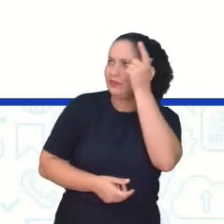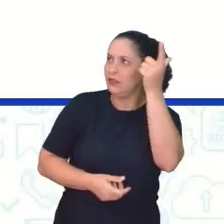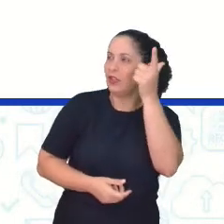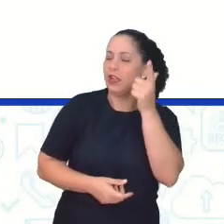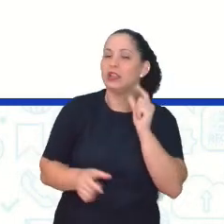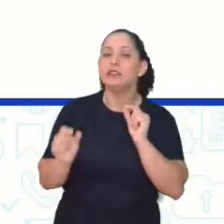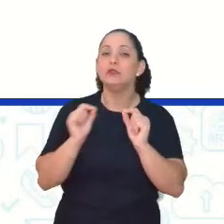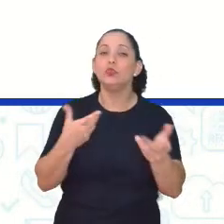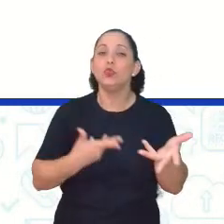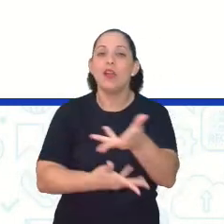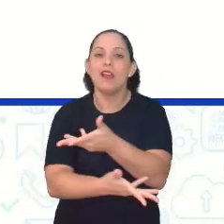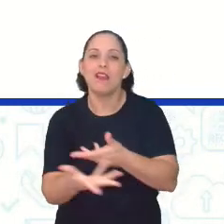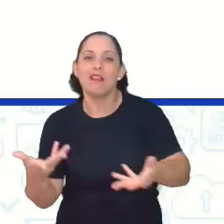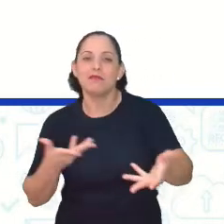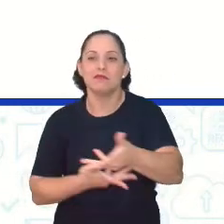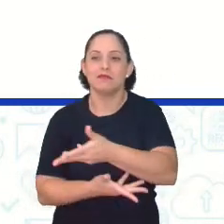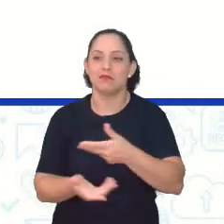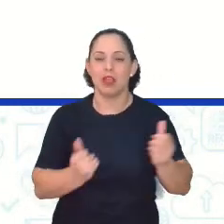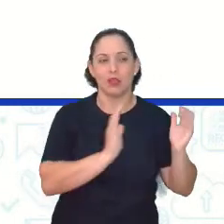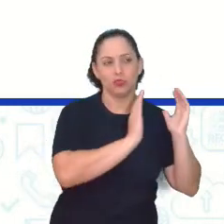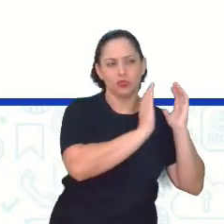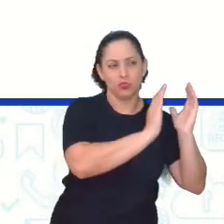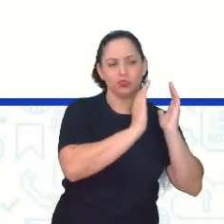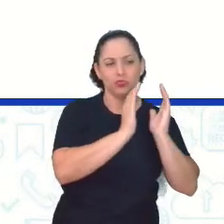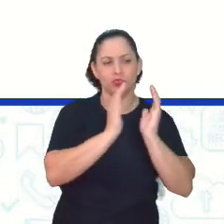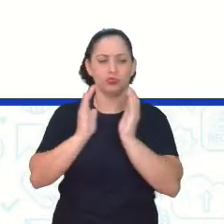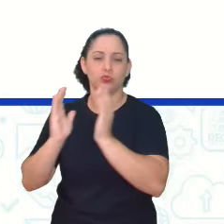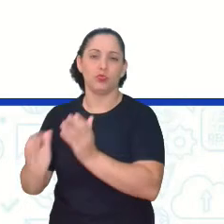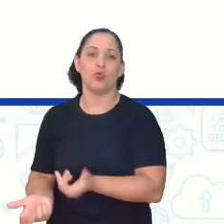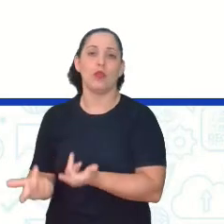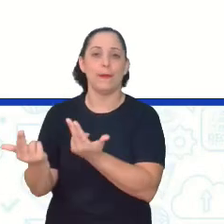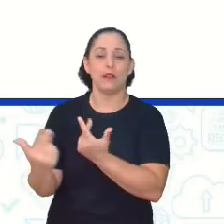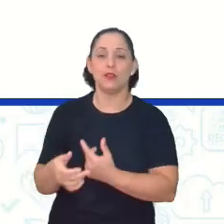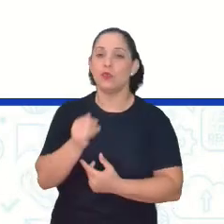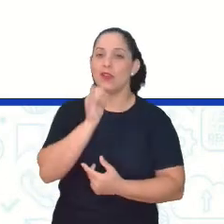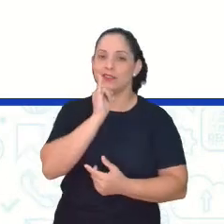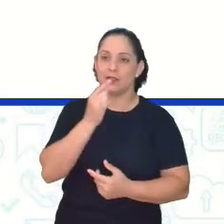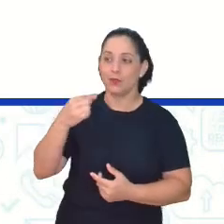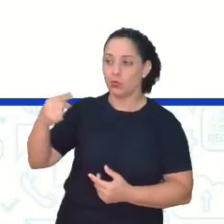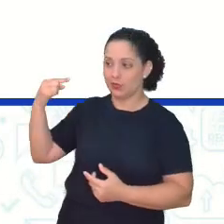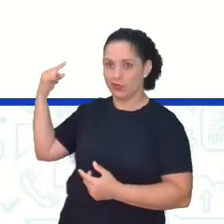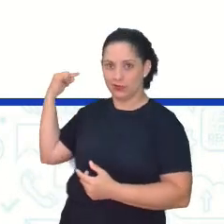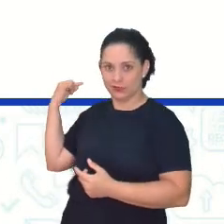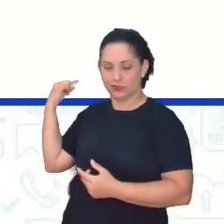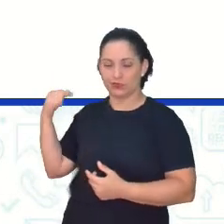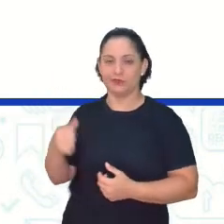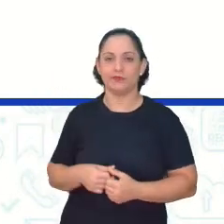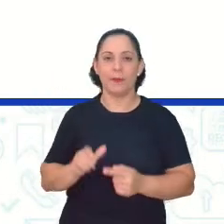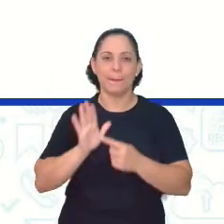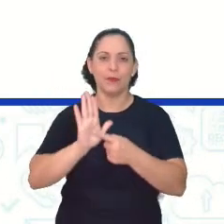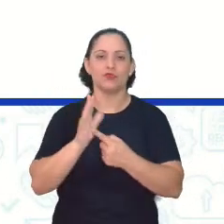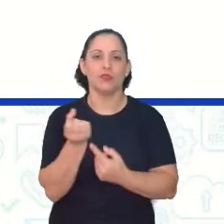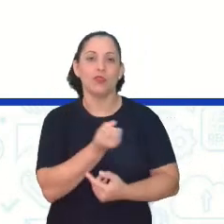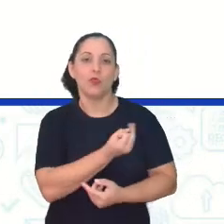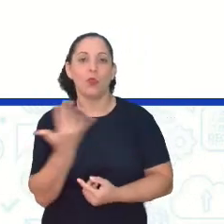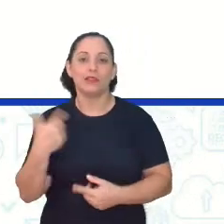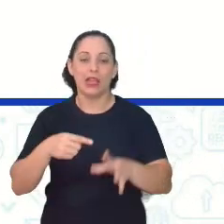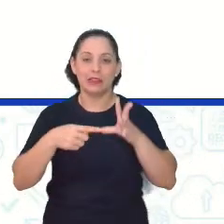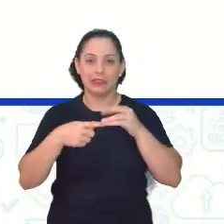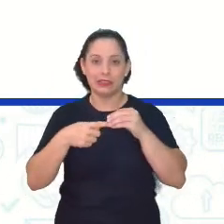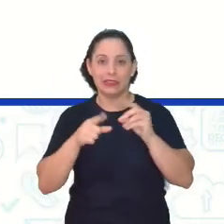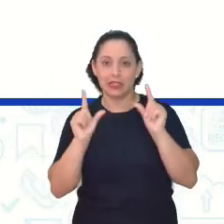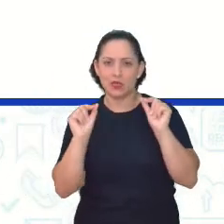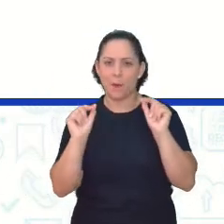grandezas, relacionando aí essas fileiras, como eu fiz no exemplo anterior, falando em relação à caneta, a quantidade de canetas, e o